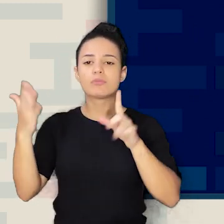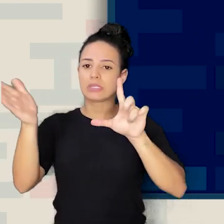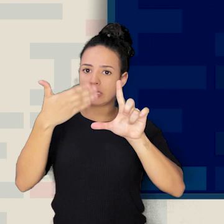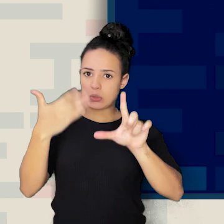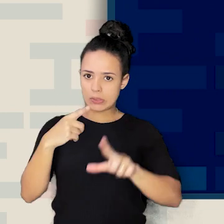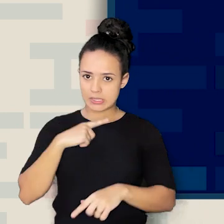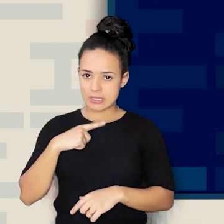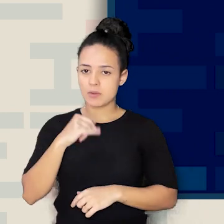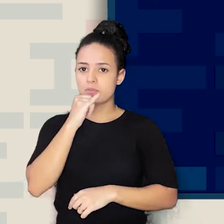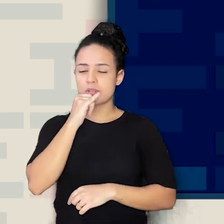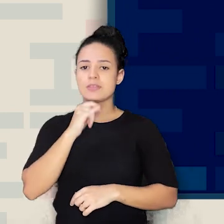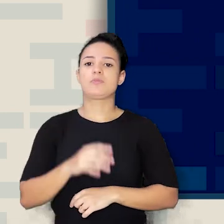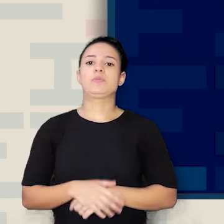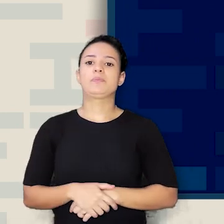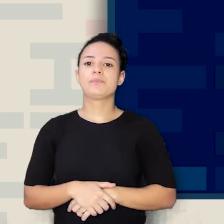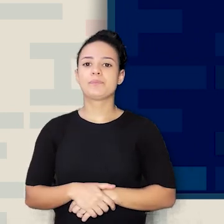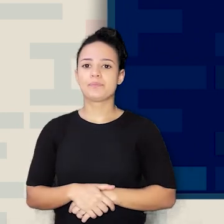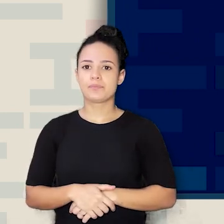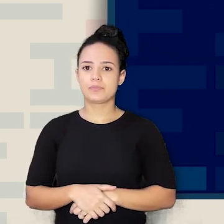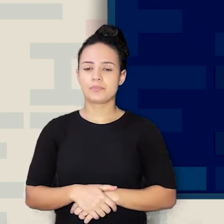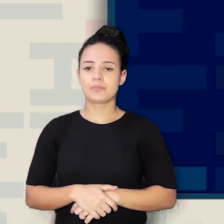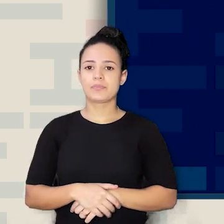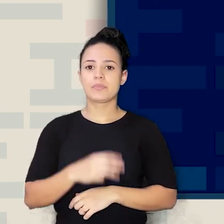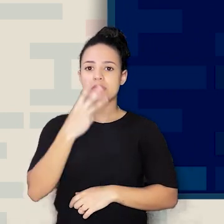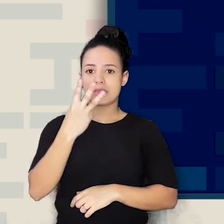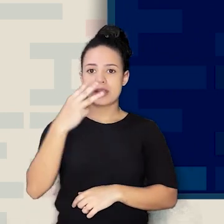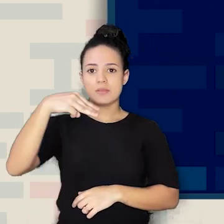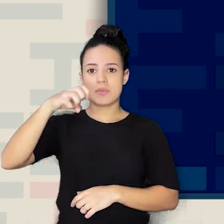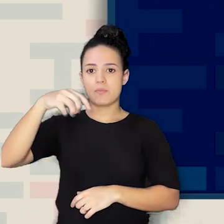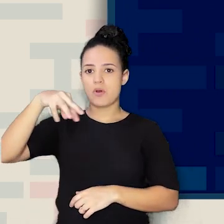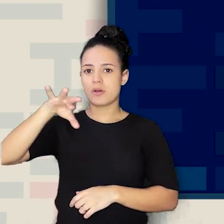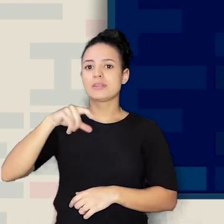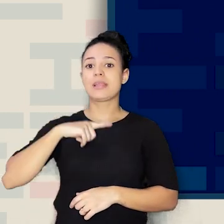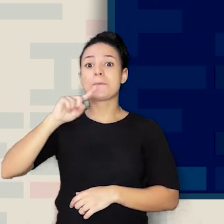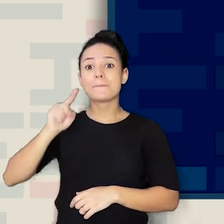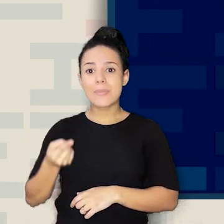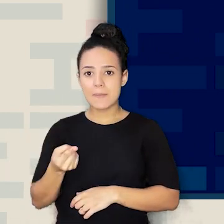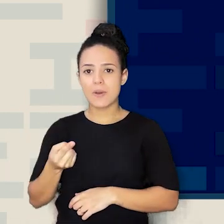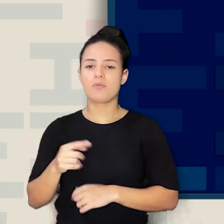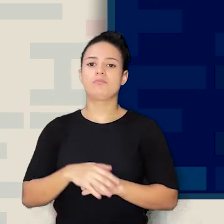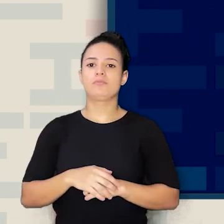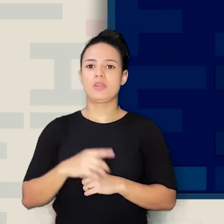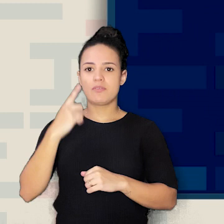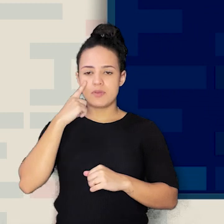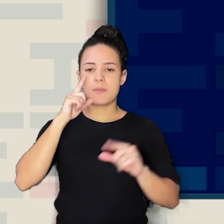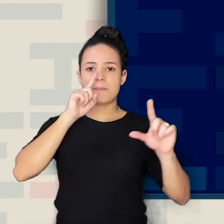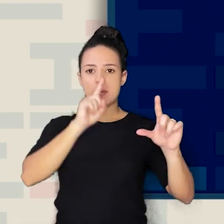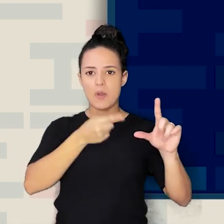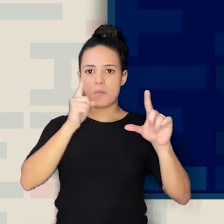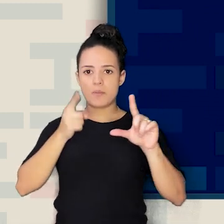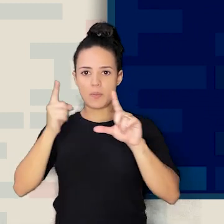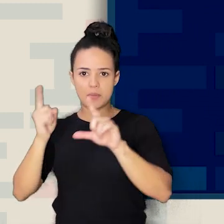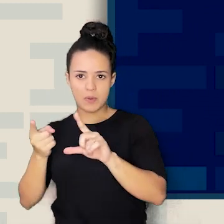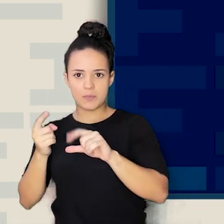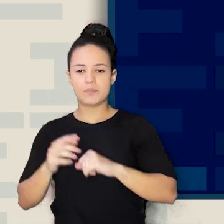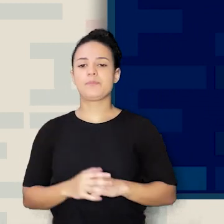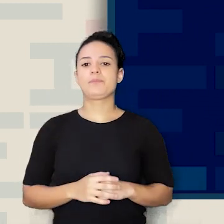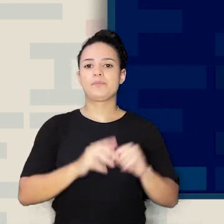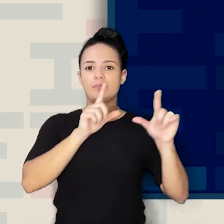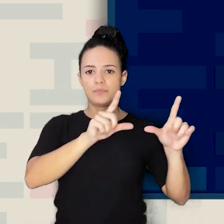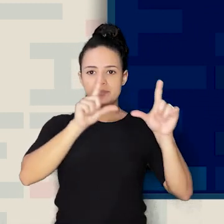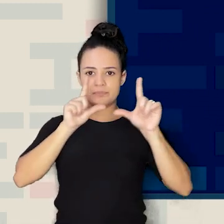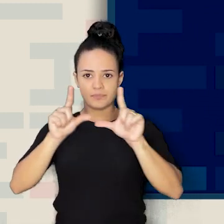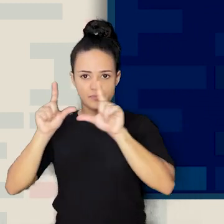tem, primeiro exemplo, 3 bemóis, e ele tem um bemol, bemol, bemol, eles não são sequências, né, eles são seguidos, tá?